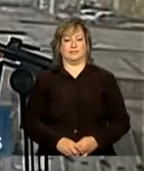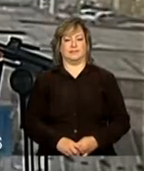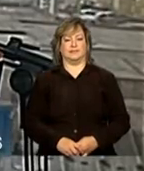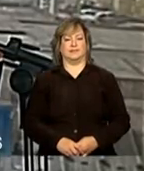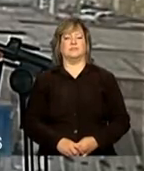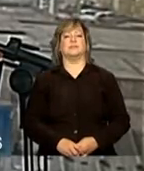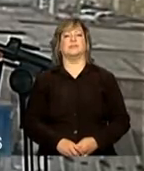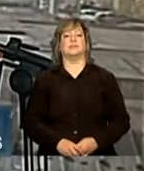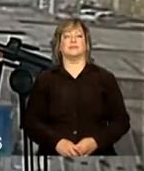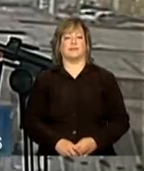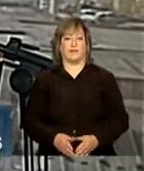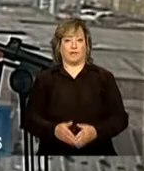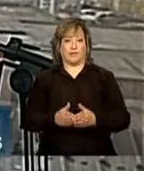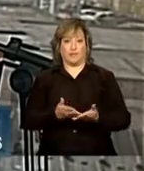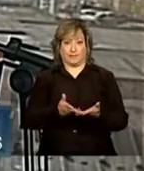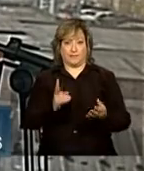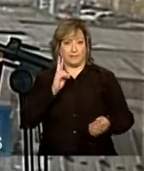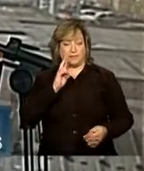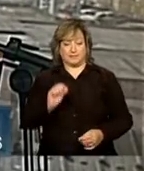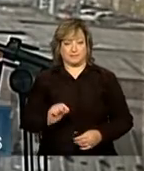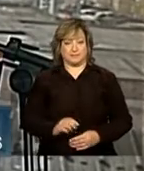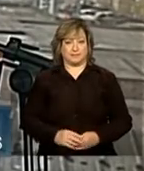Olha, gente,